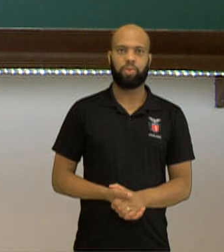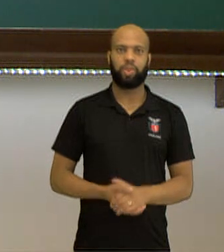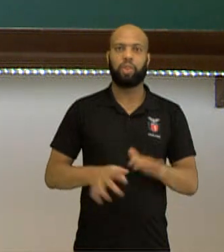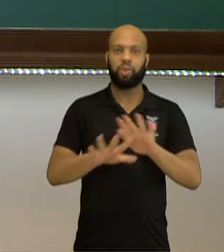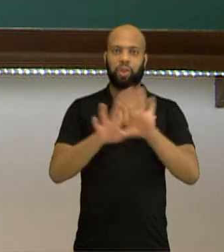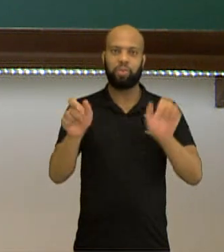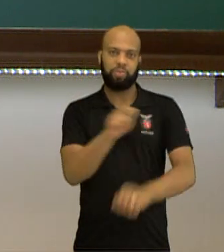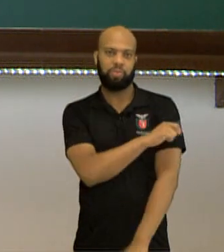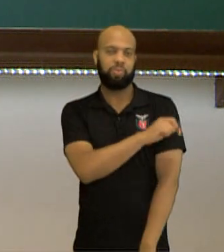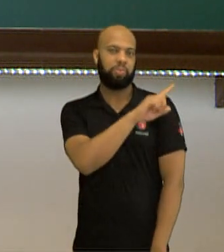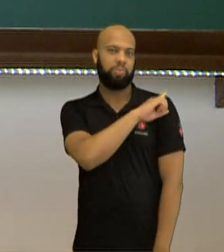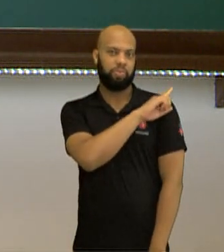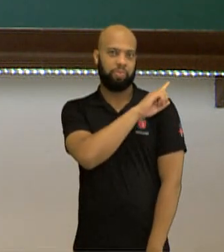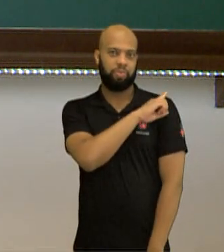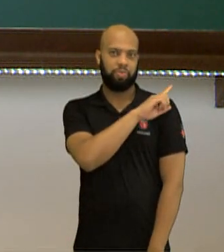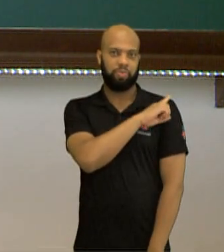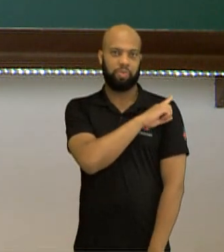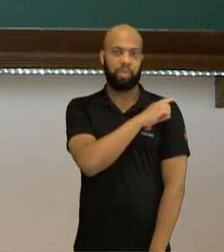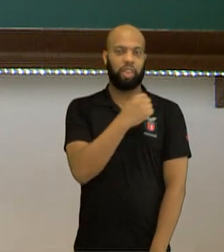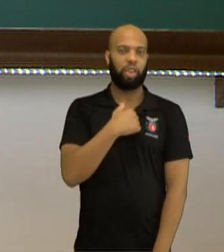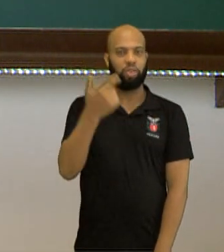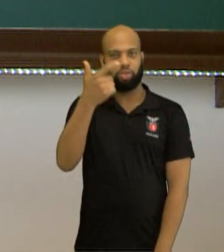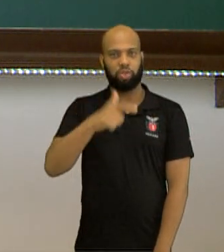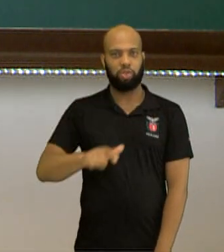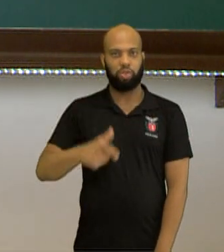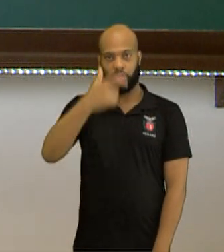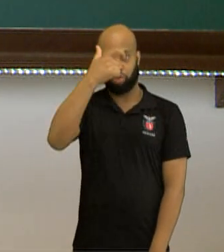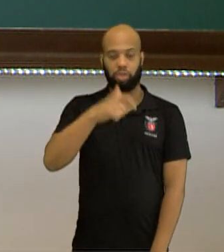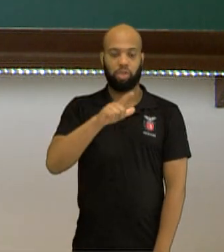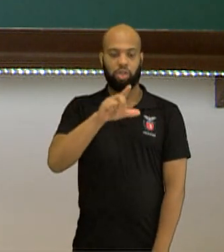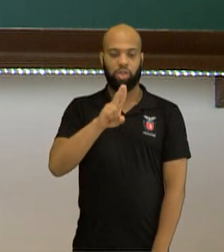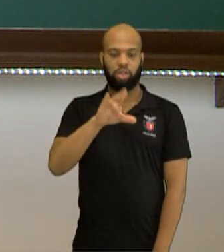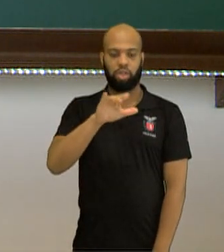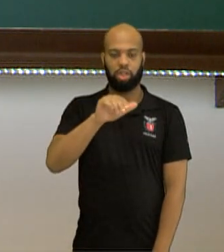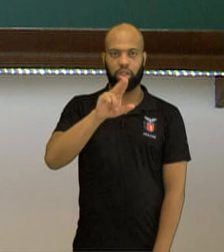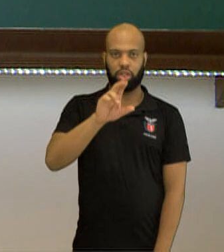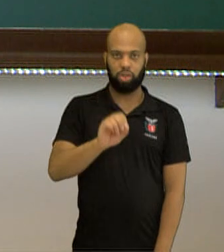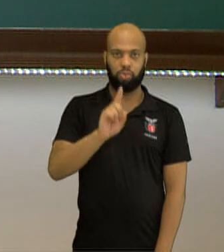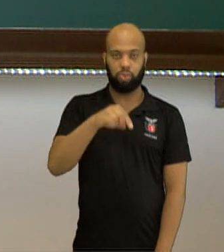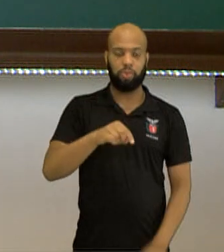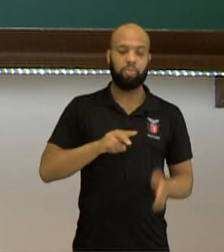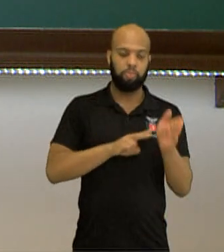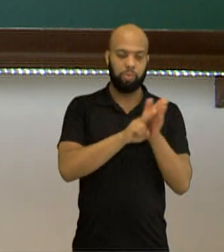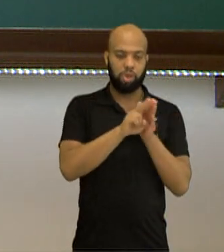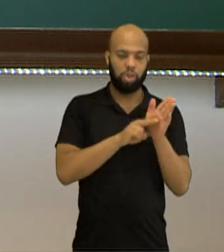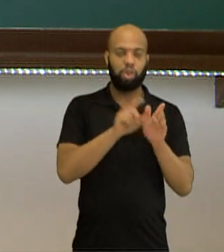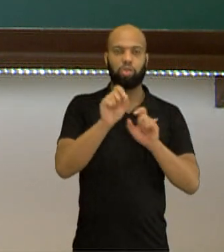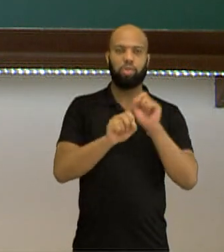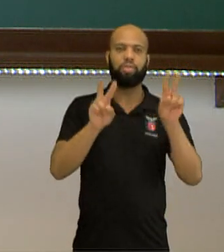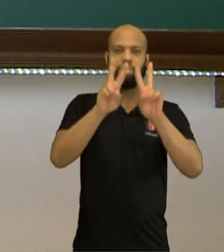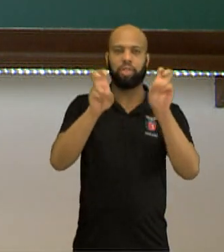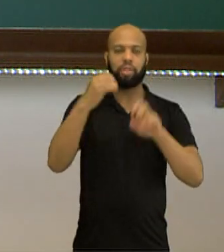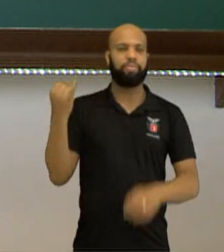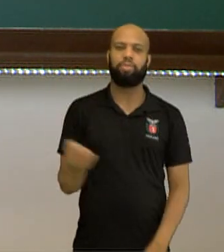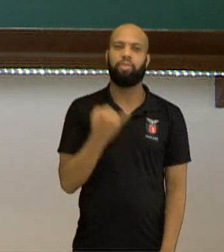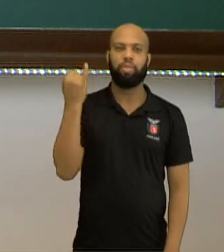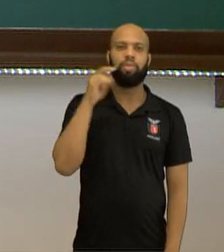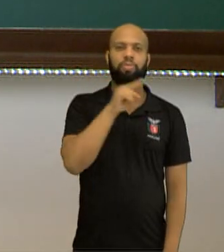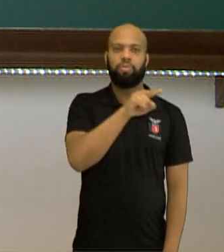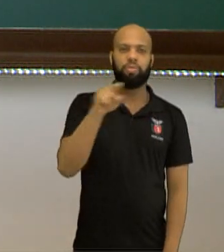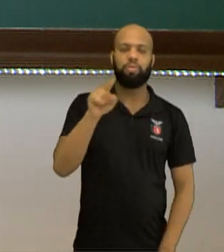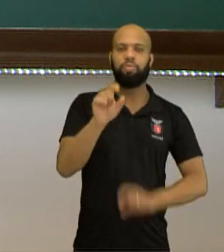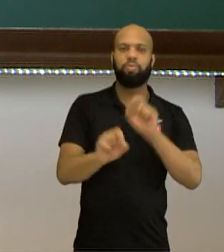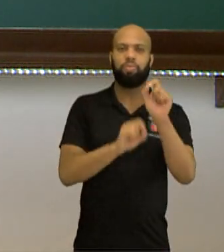Olá, alunos da primeira série, mais uma vez com vocês, professor Luciano, Biologia, trazendo um assunto extremamente importante para vocês,